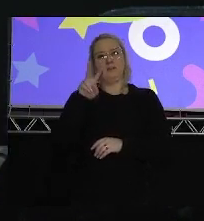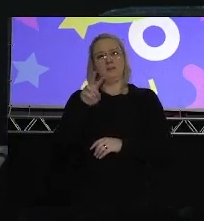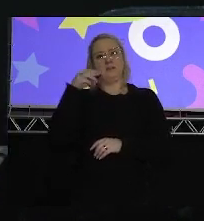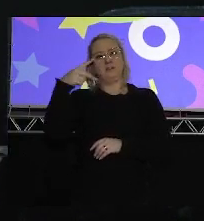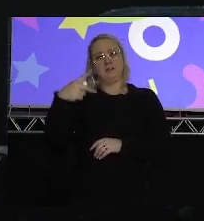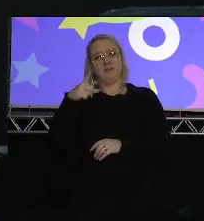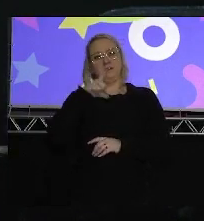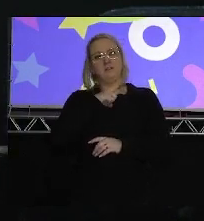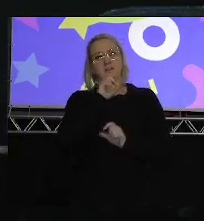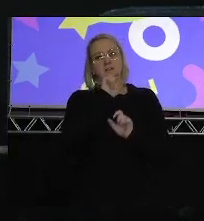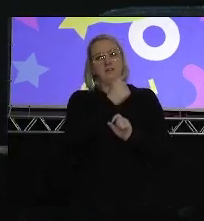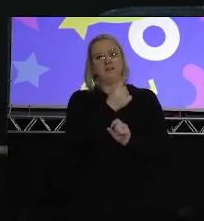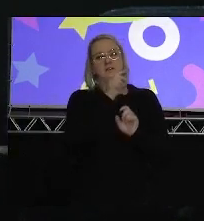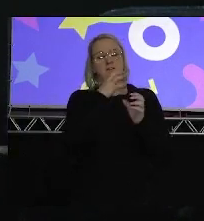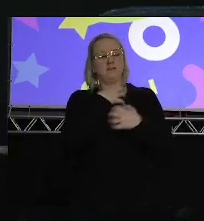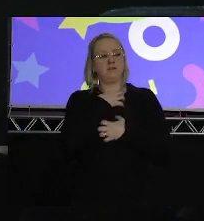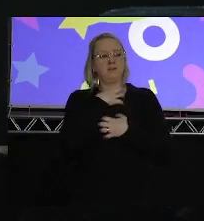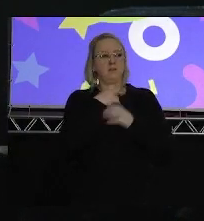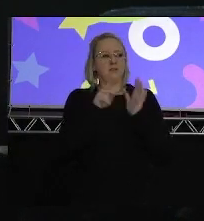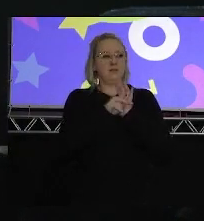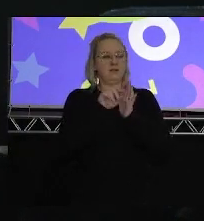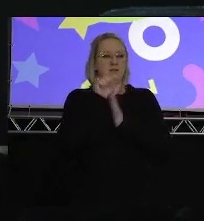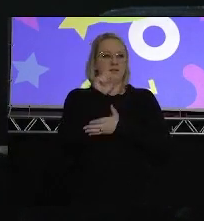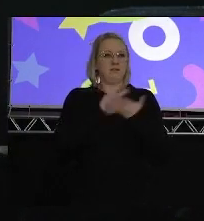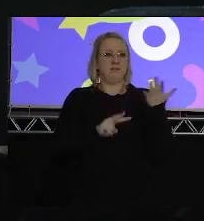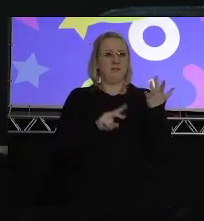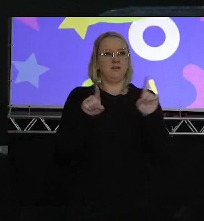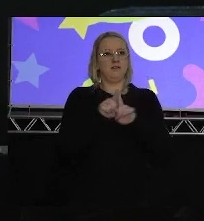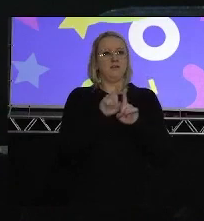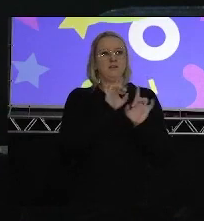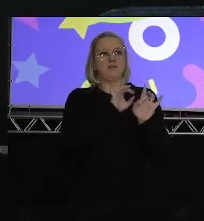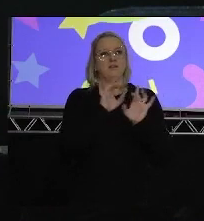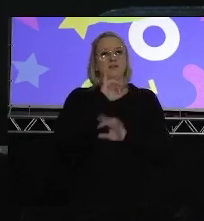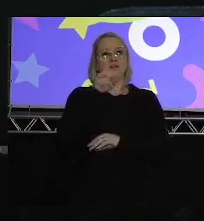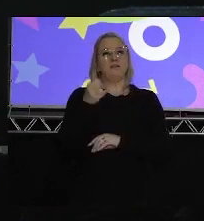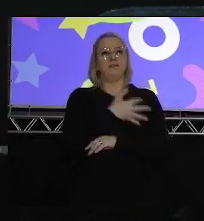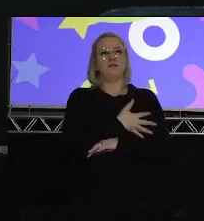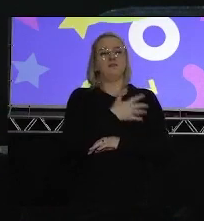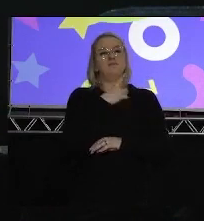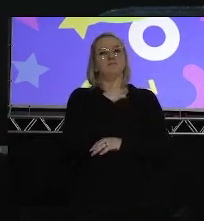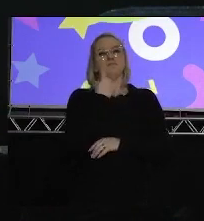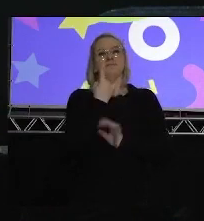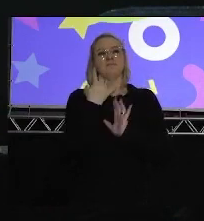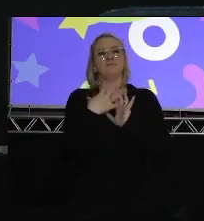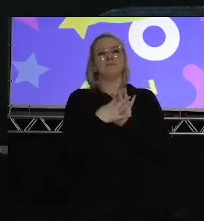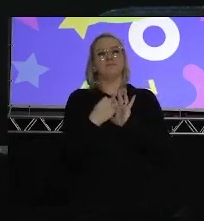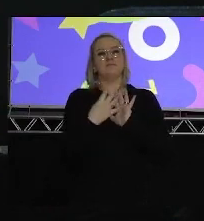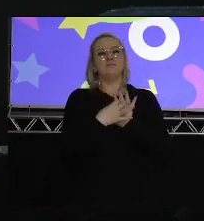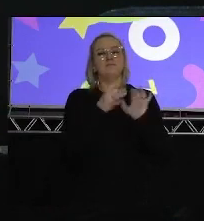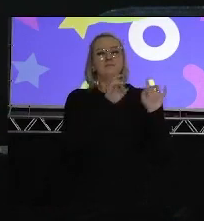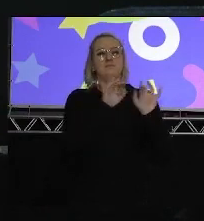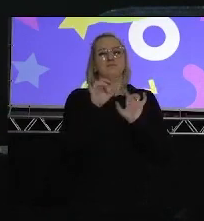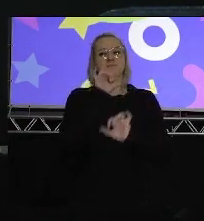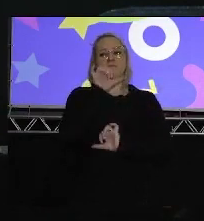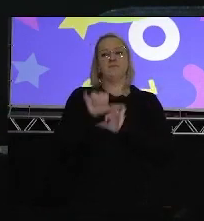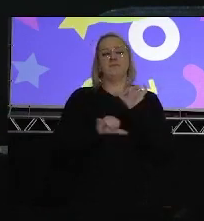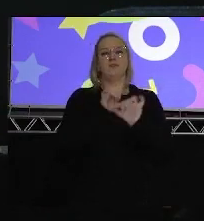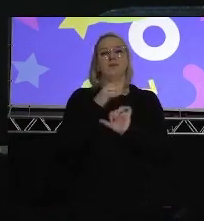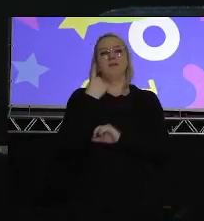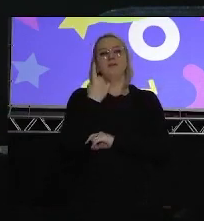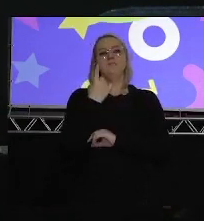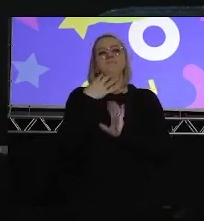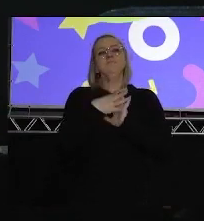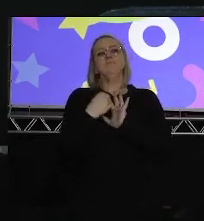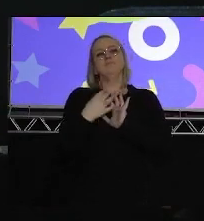de especificar MVP. Tem uma forma para especificar inovação. Tem um modelo para especificar mudança. Tem um modelo